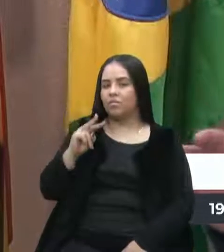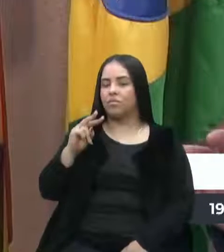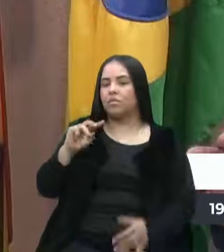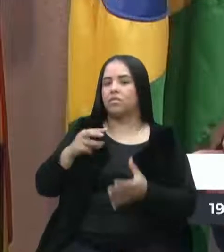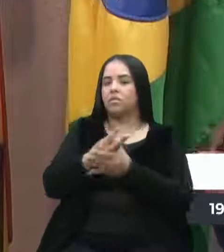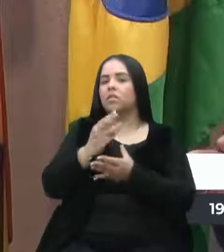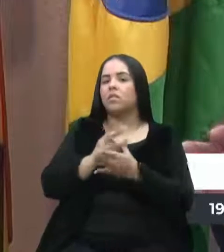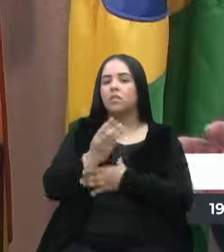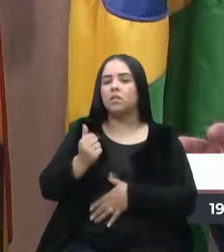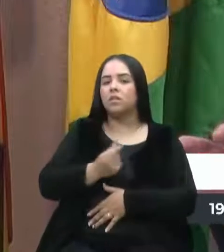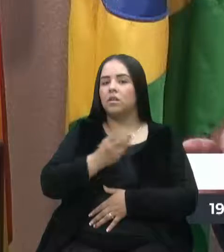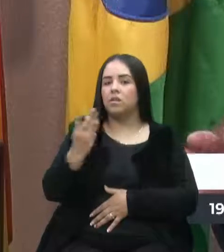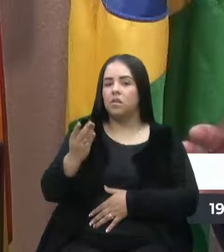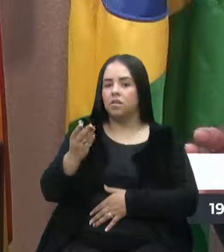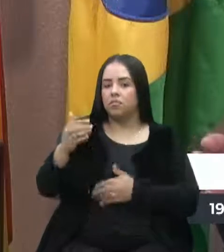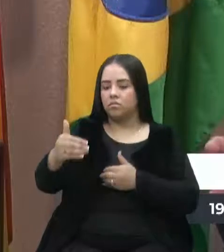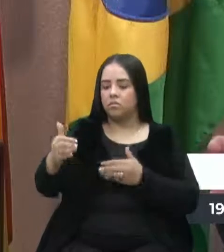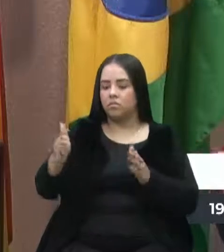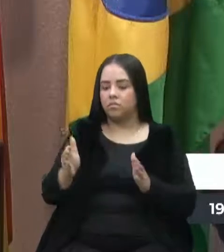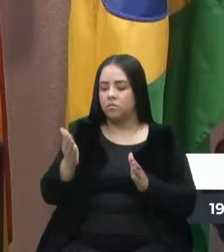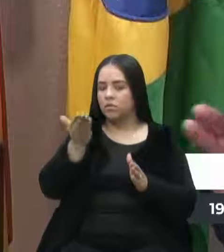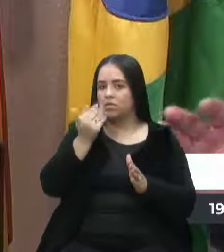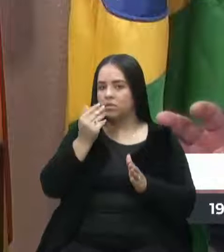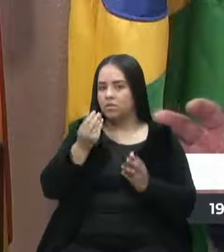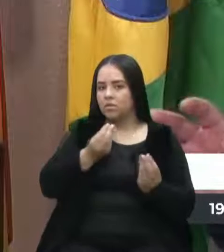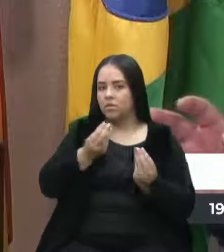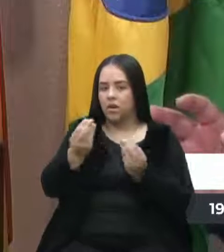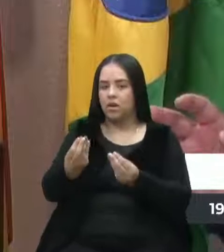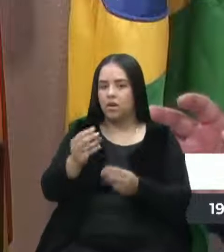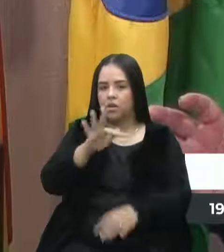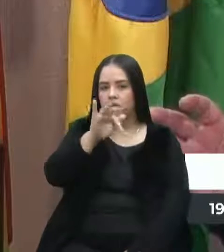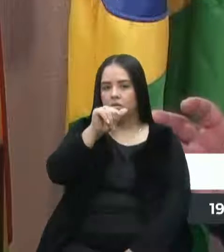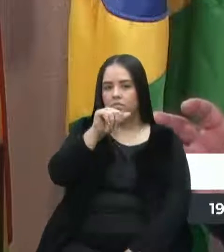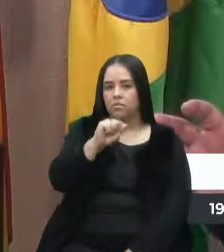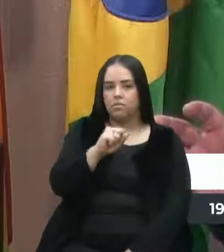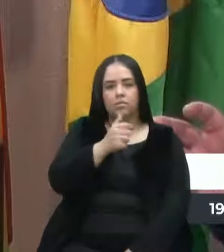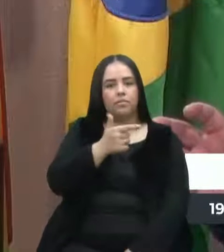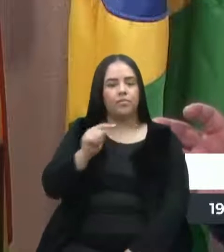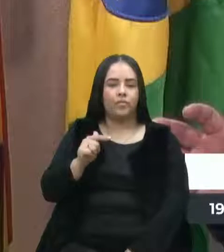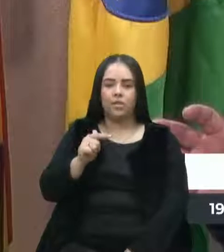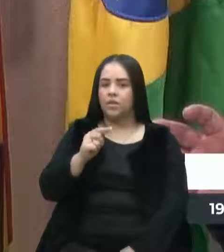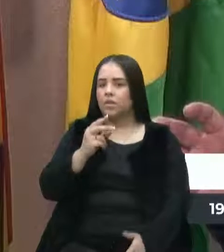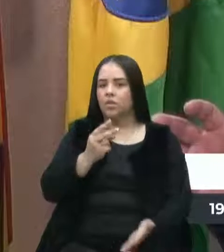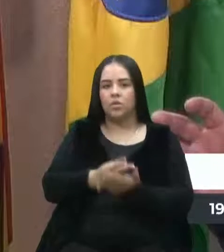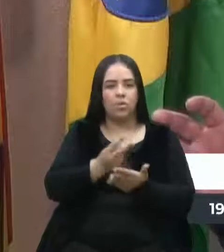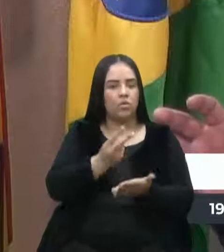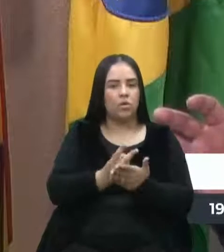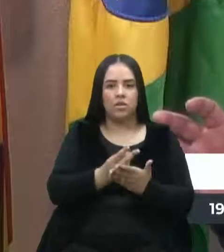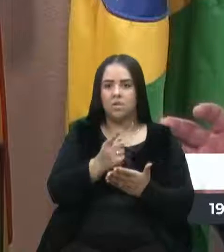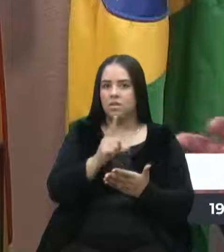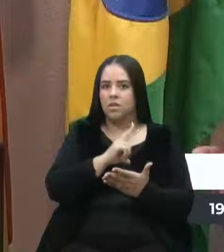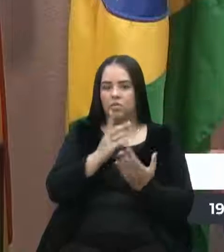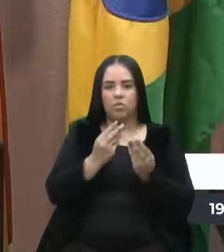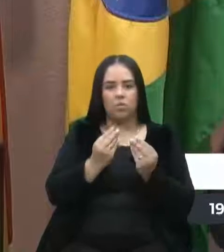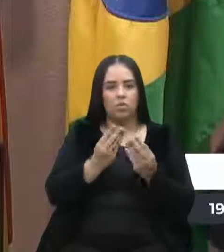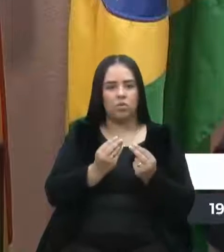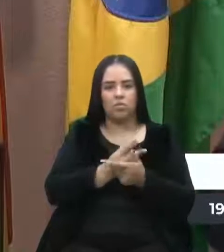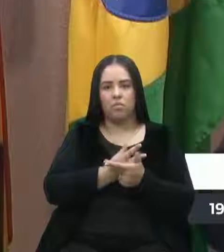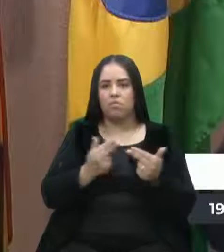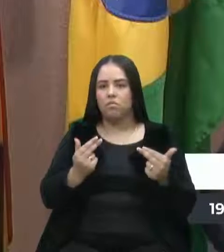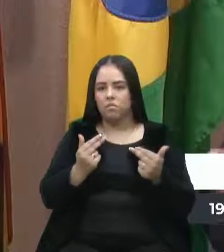quantas cestas básicas que pelas famílias estão é o afasta virando um poço sem fundo essa é uma